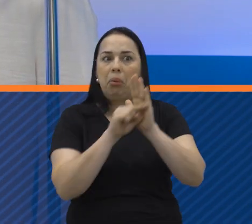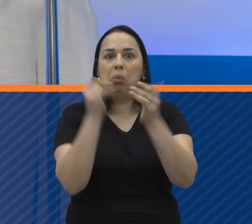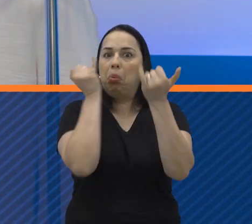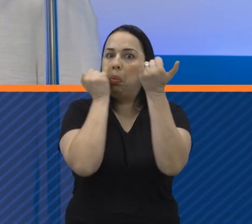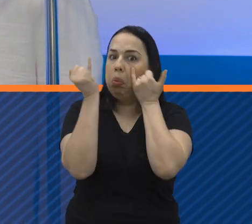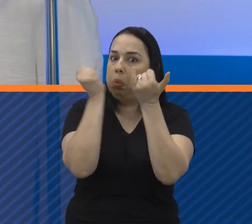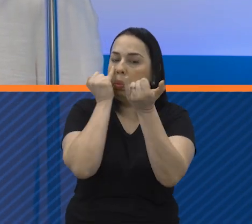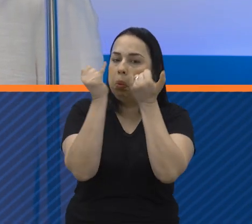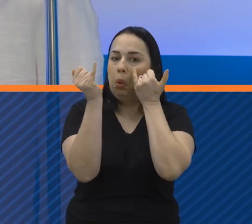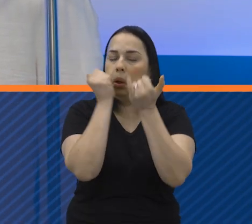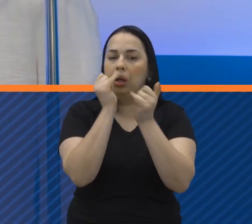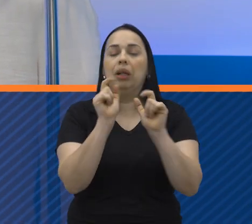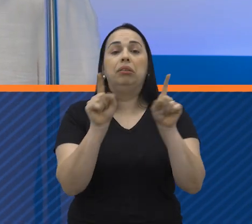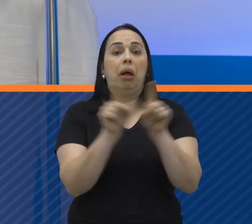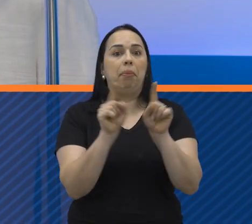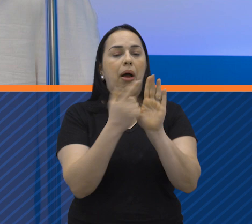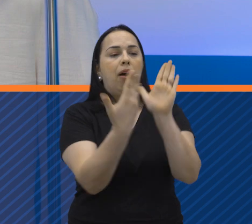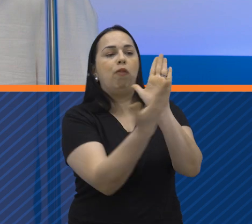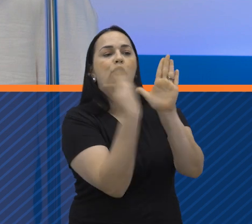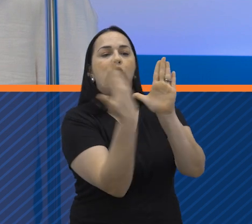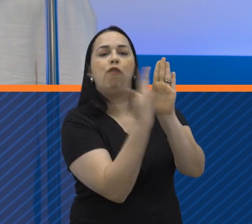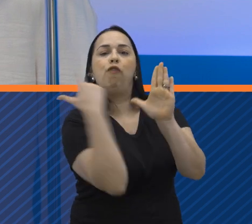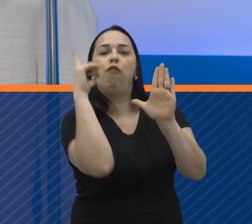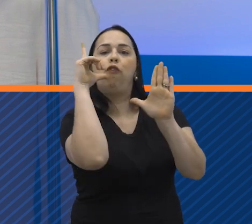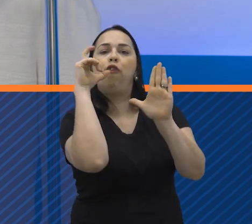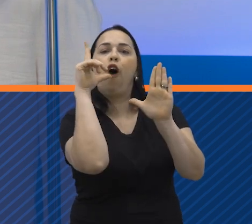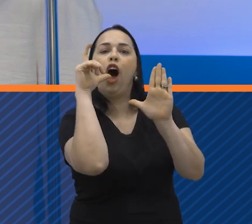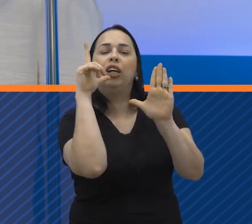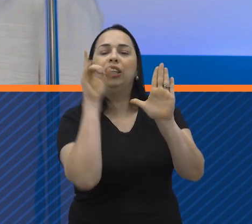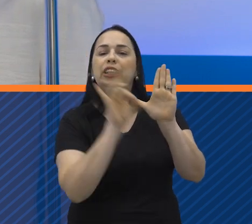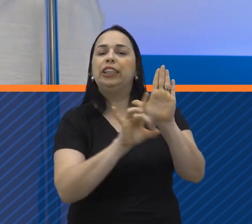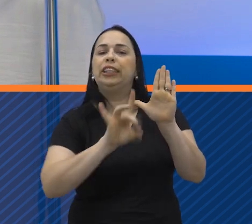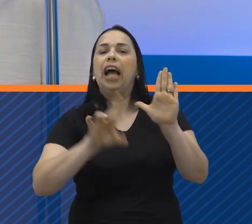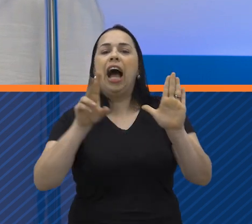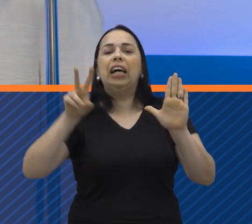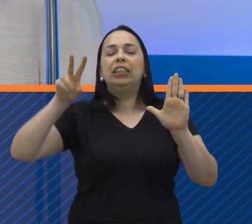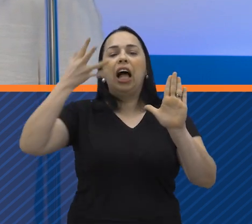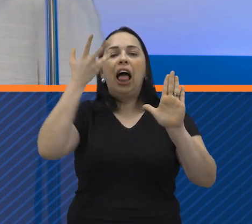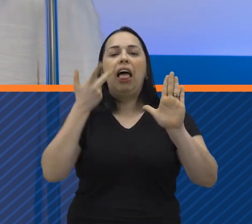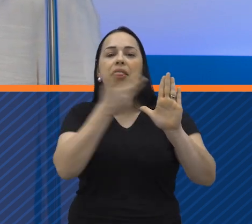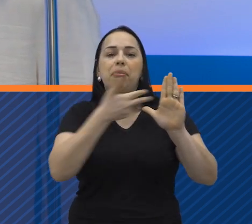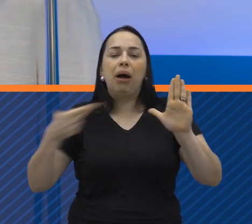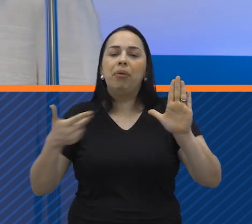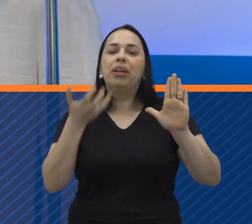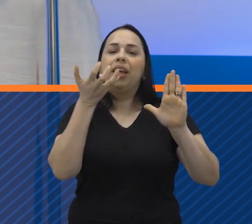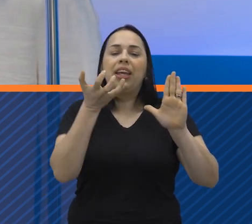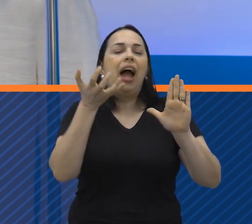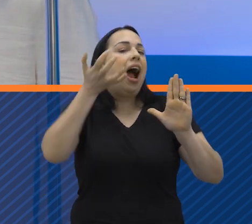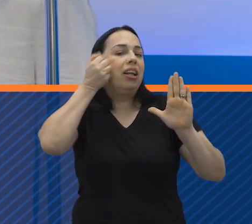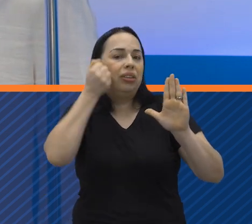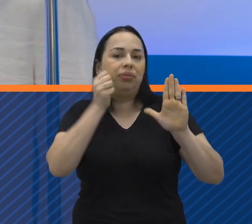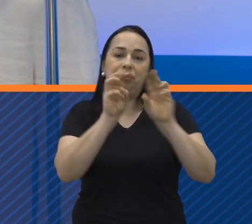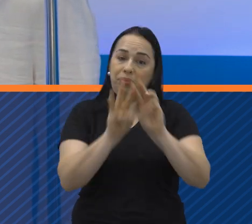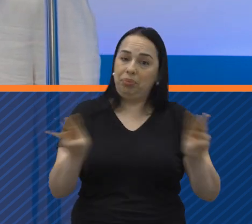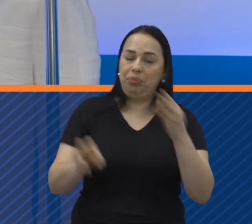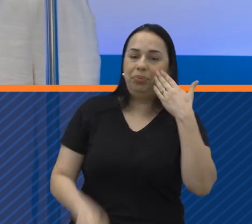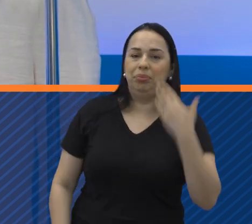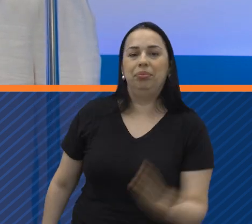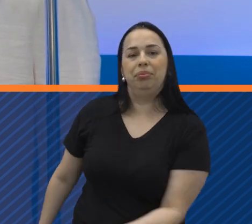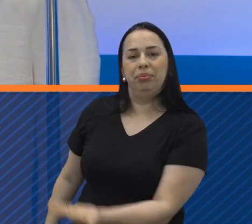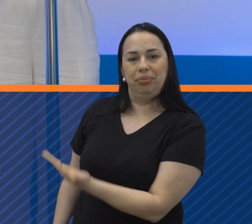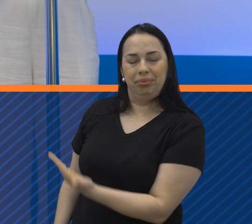as informações e um catálogo com a foto e a história dos bichinhos que esperam por um lar. O site